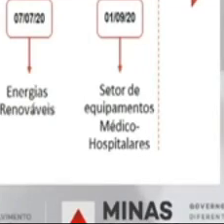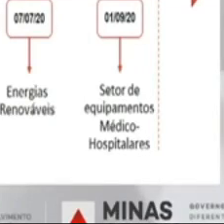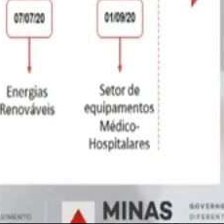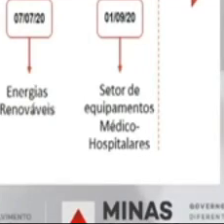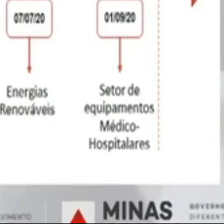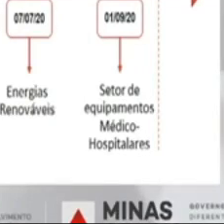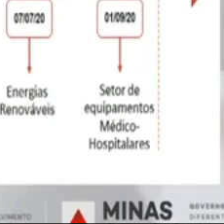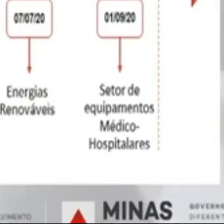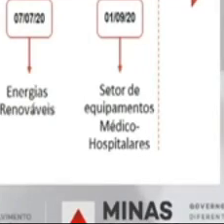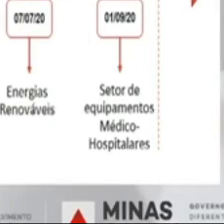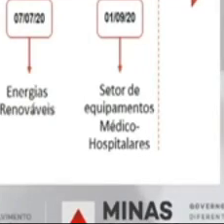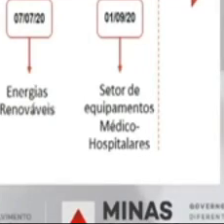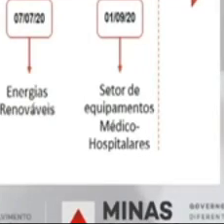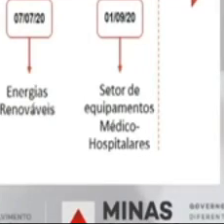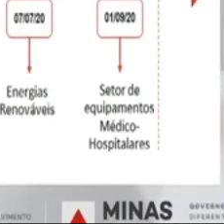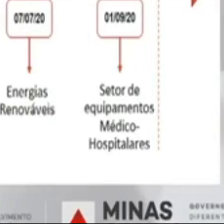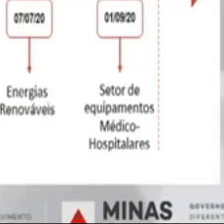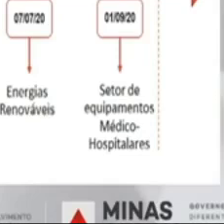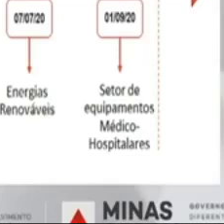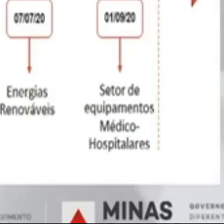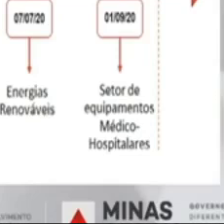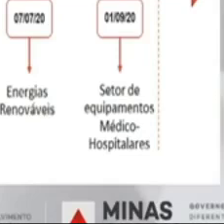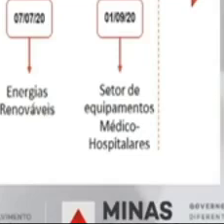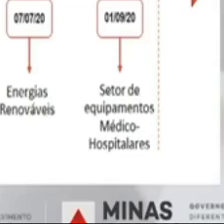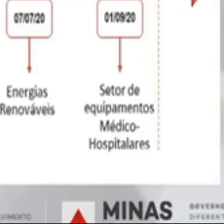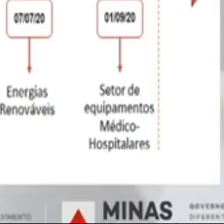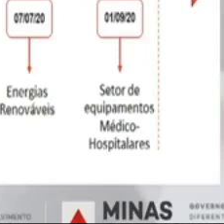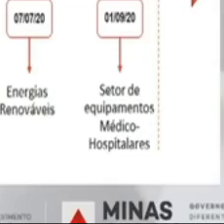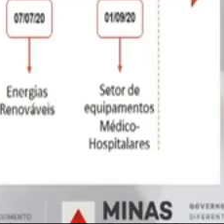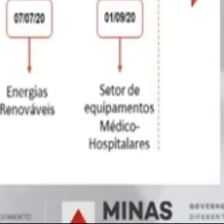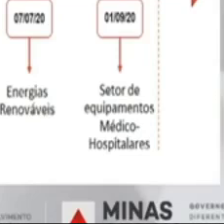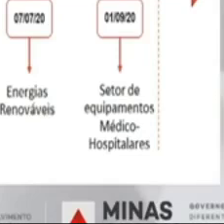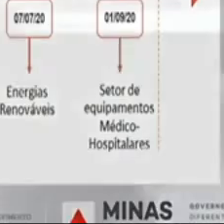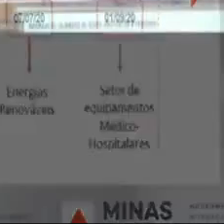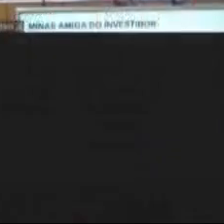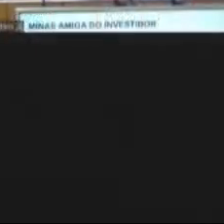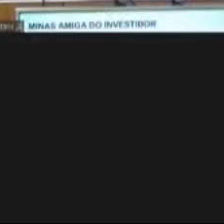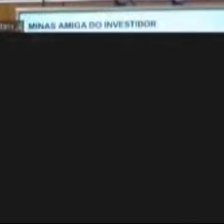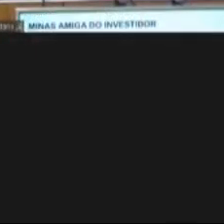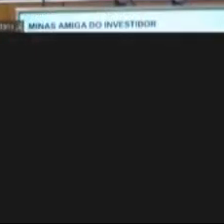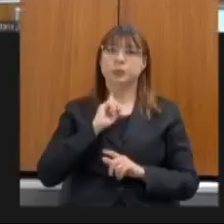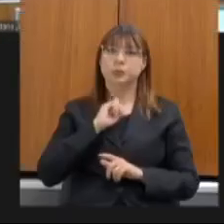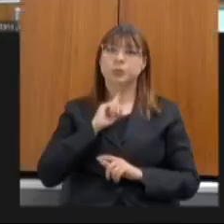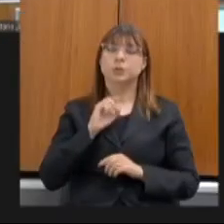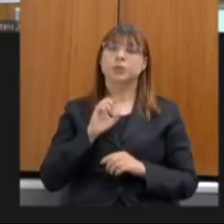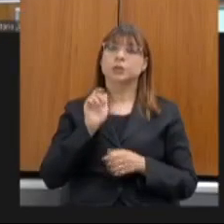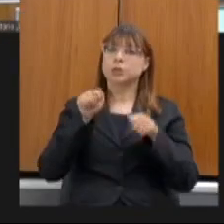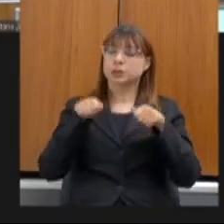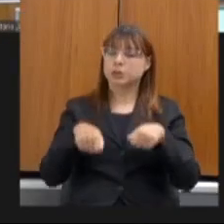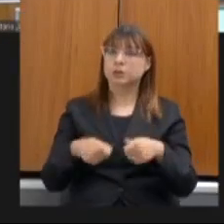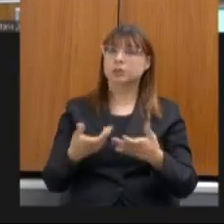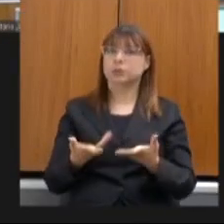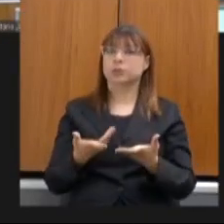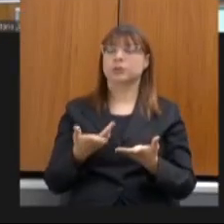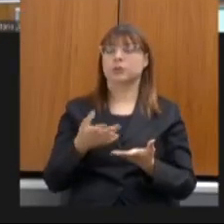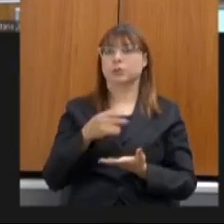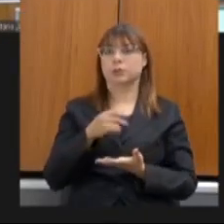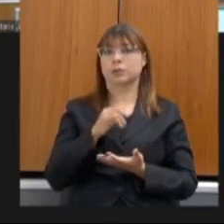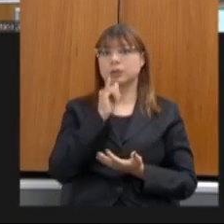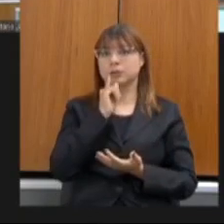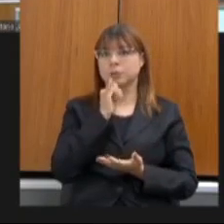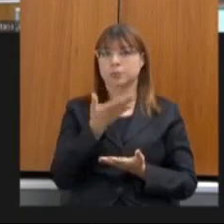temos um Hub é logística em Minas e permite que atrativo né tanto em regime